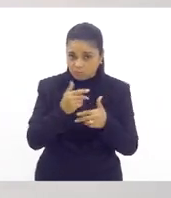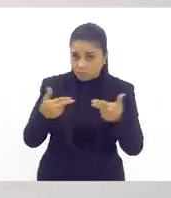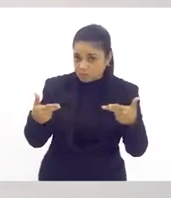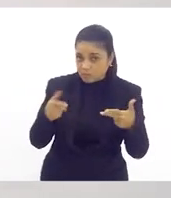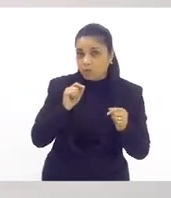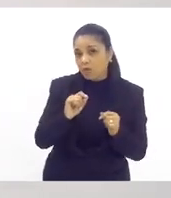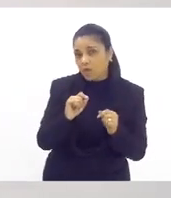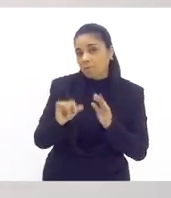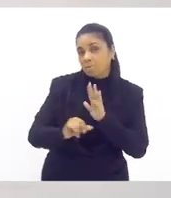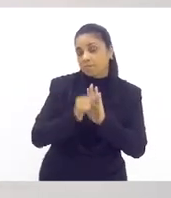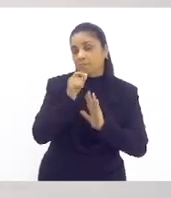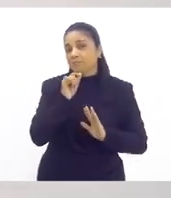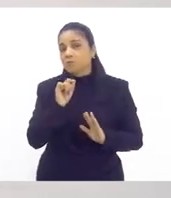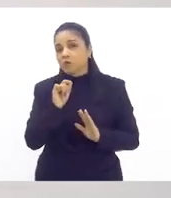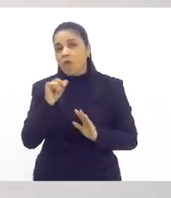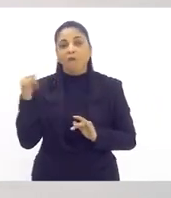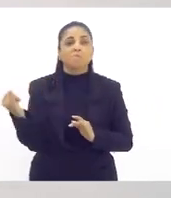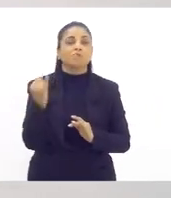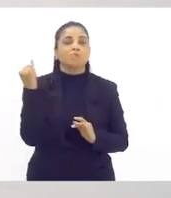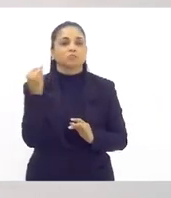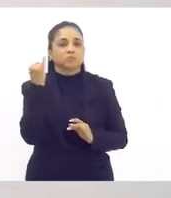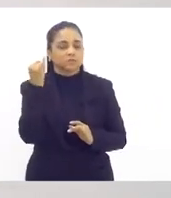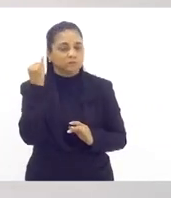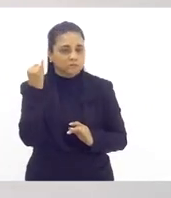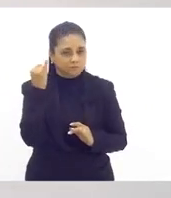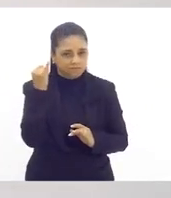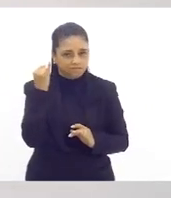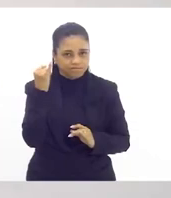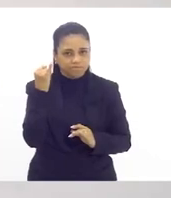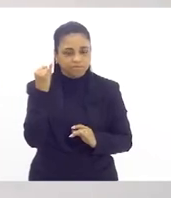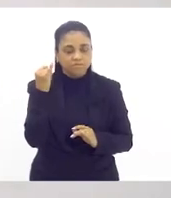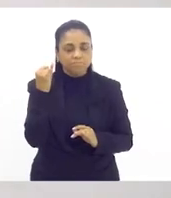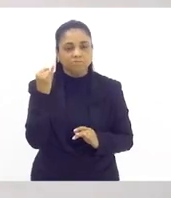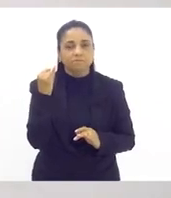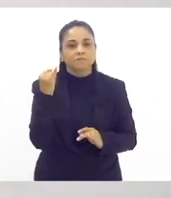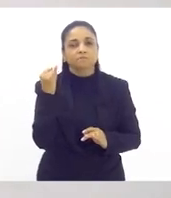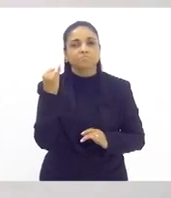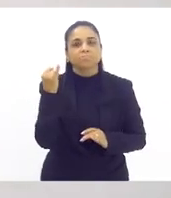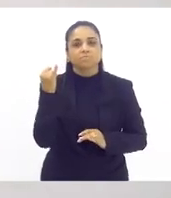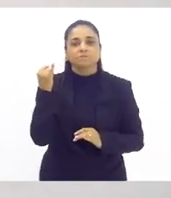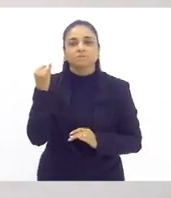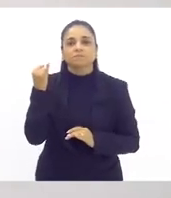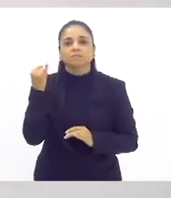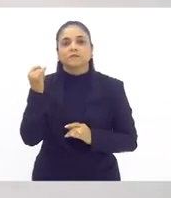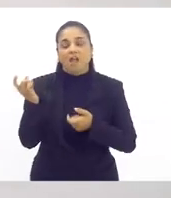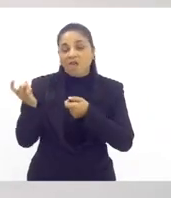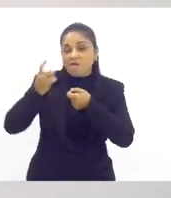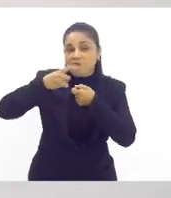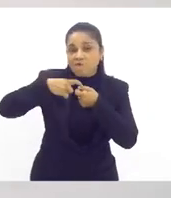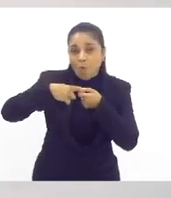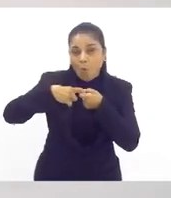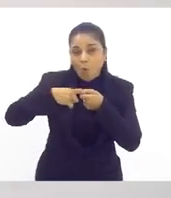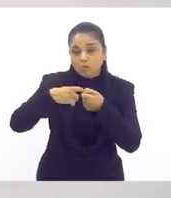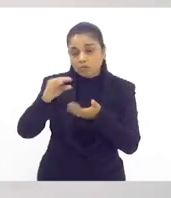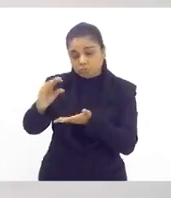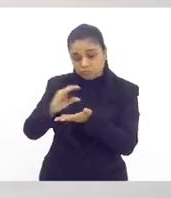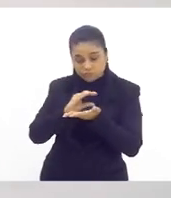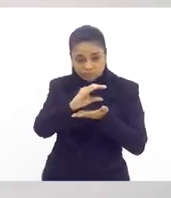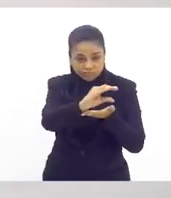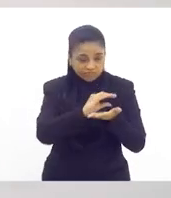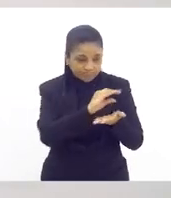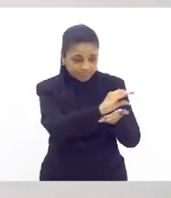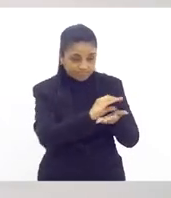delas é importância que é a gente ter a retomada dos investimentos